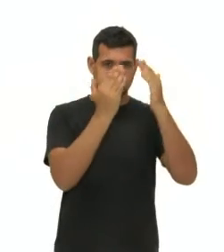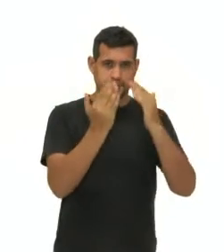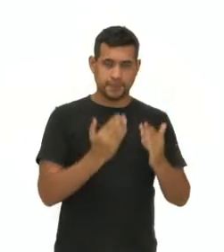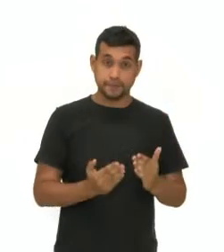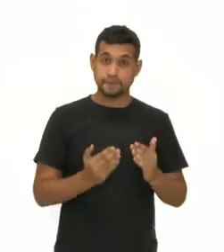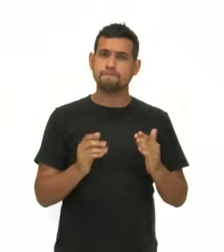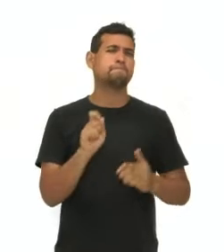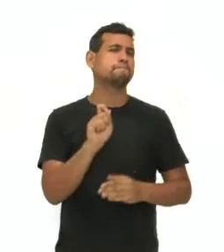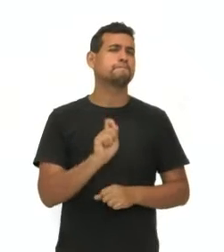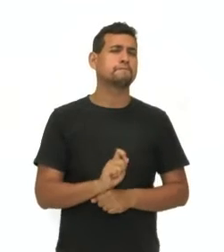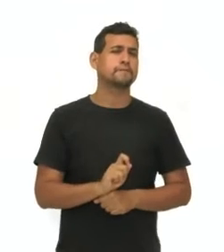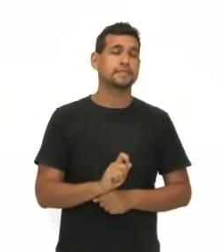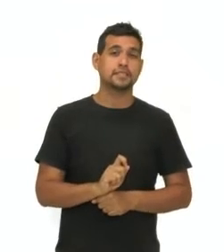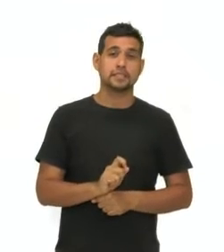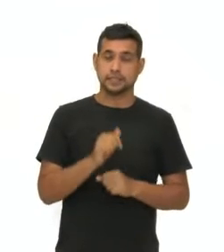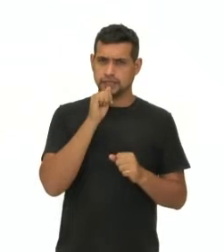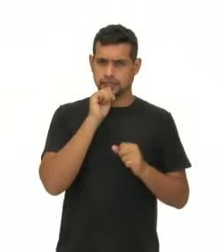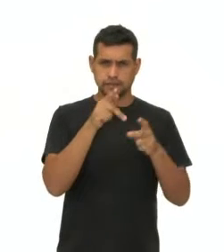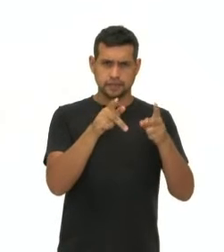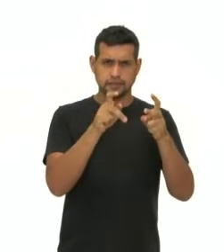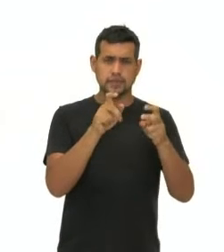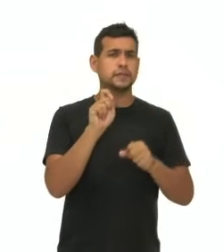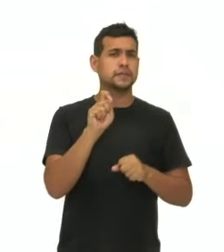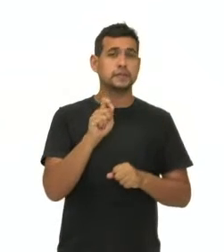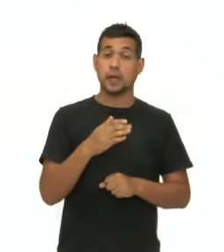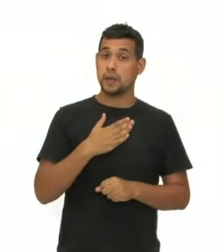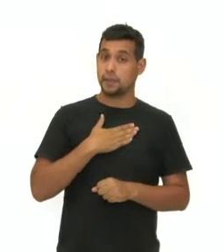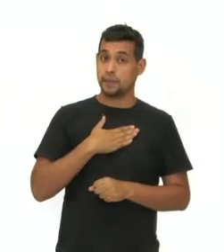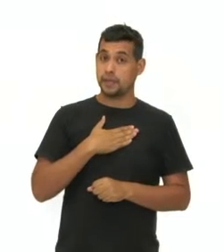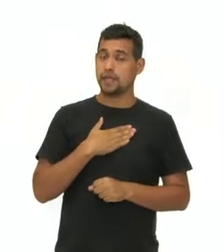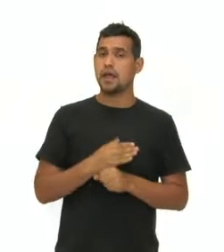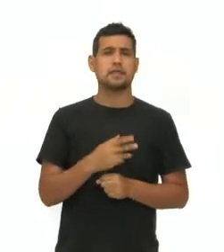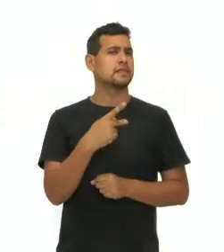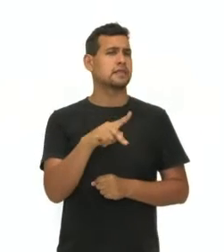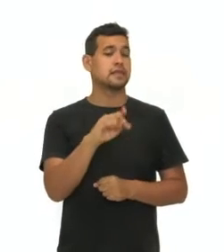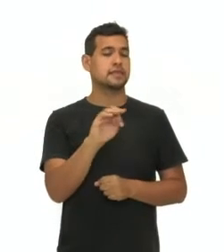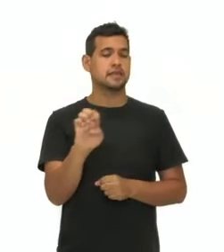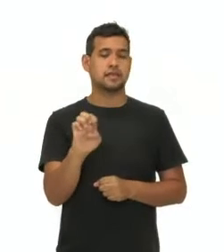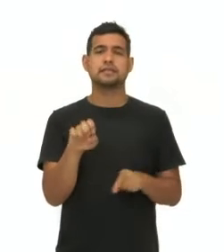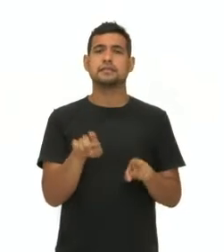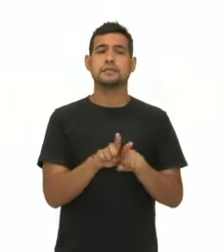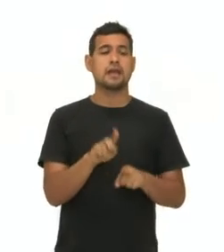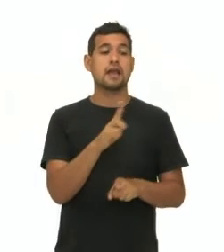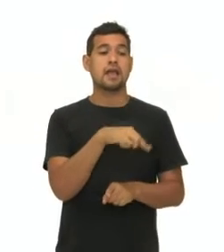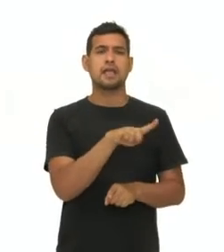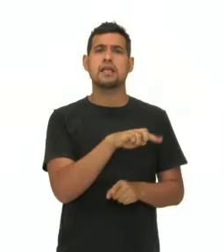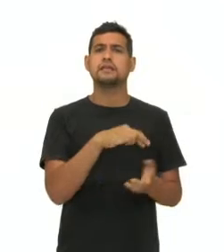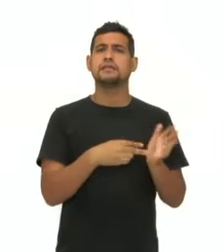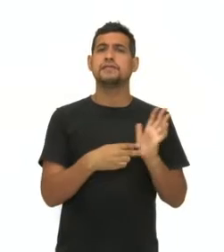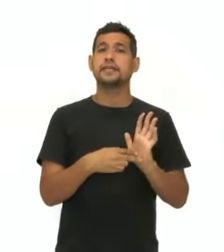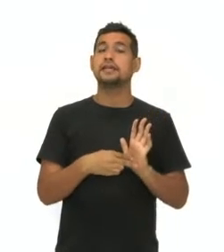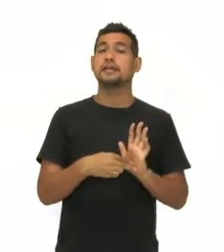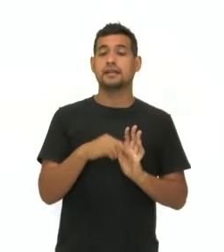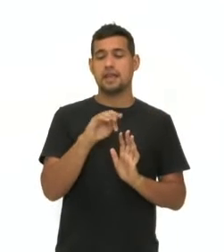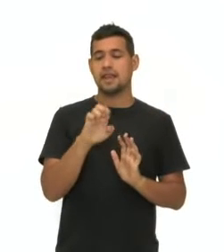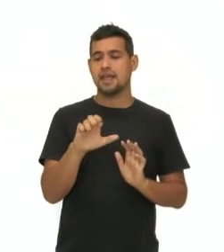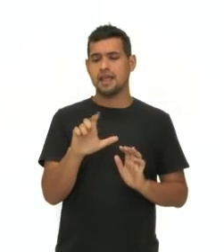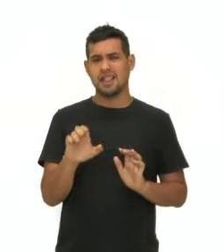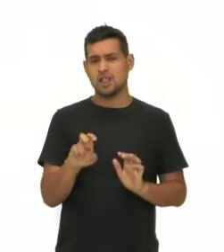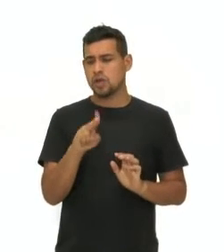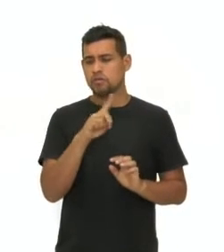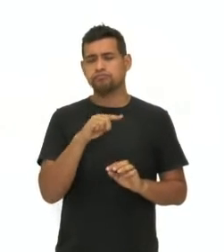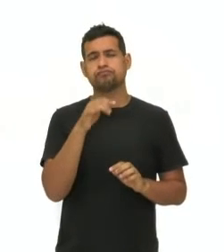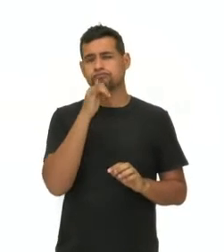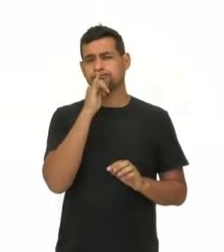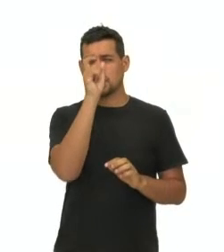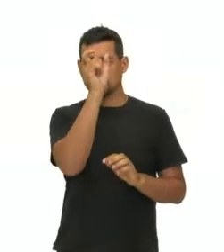aqui a Mimi a ele ele é o Telê nos outros